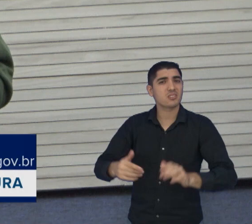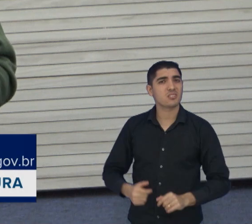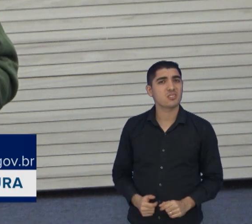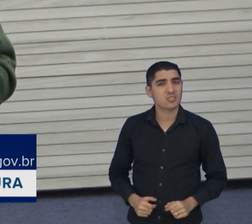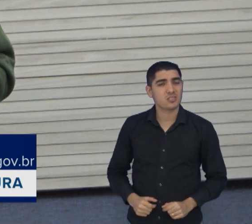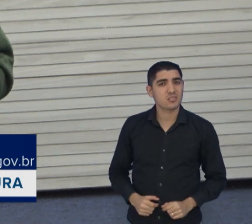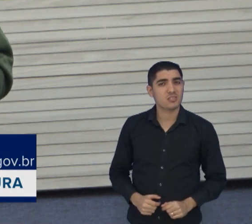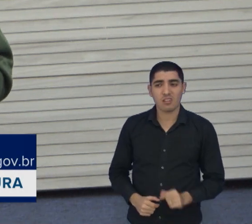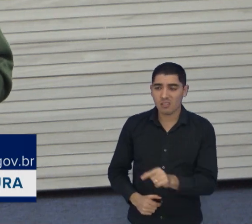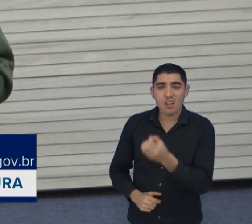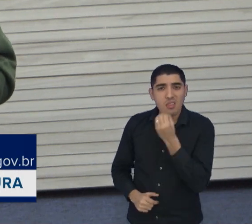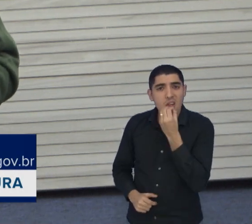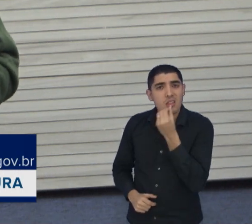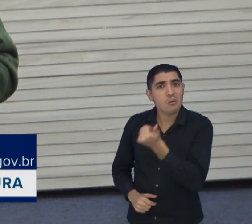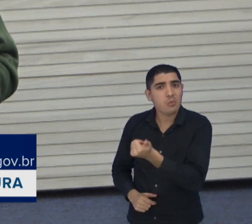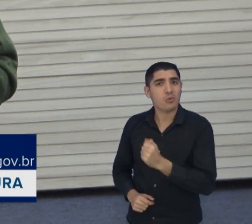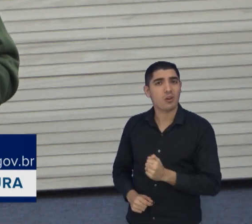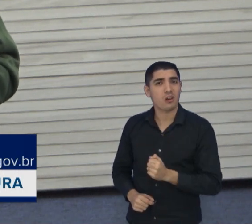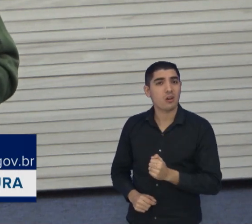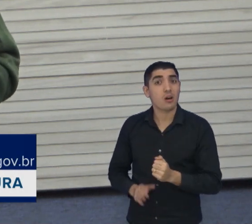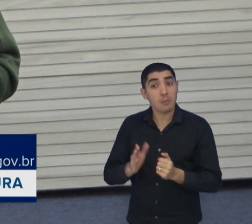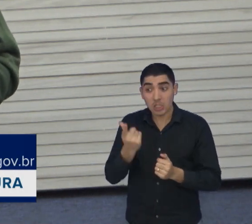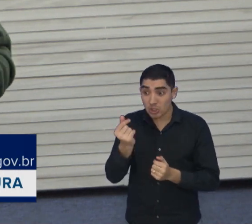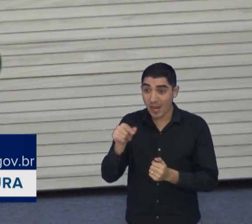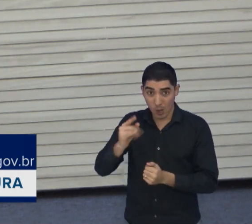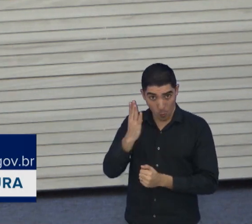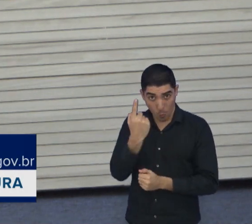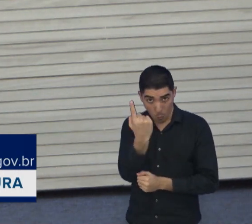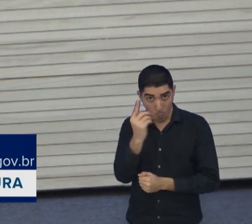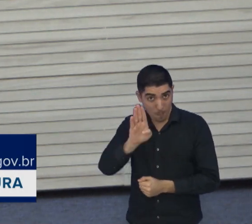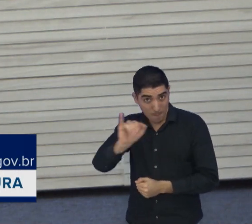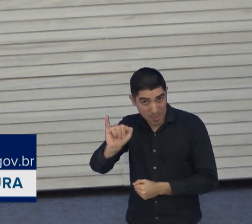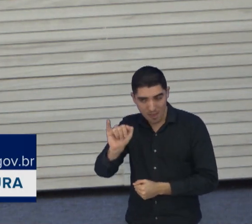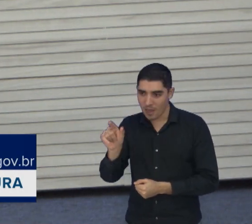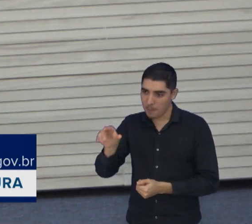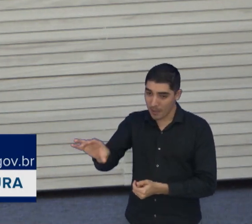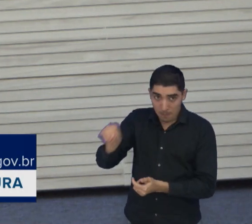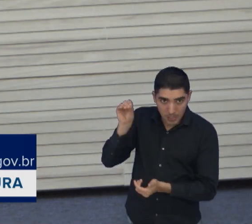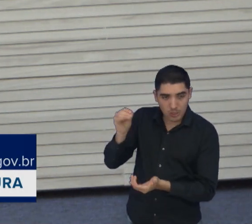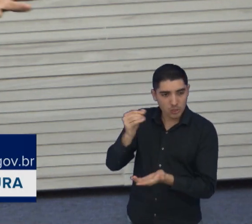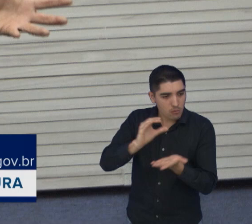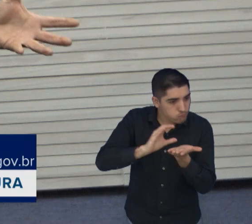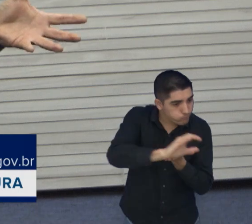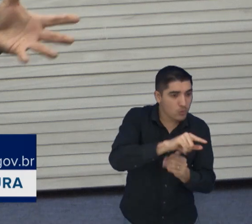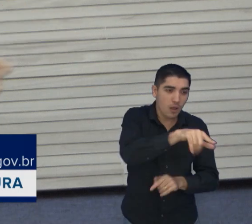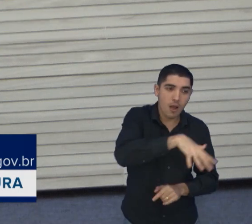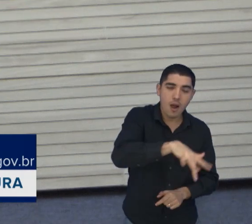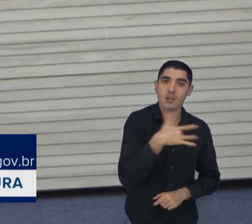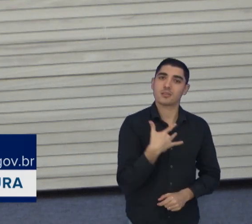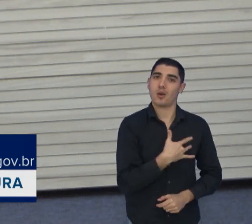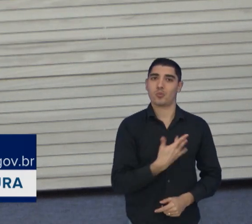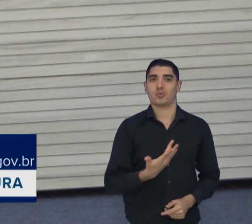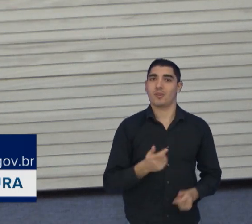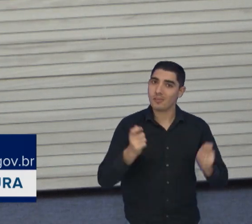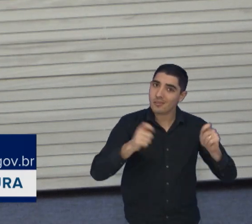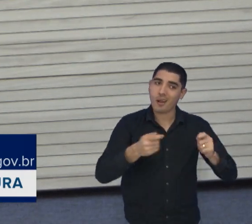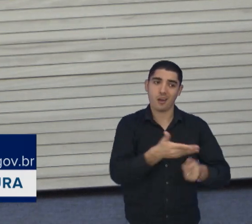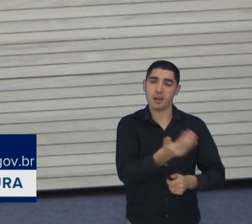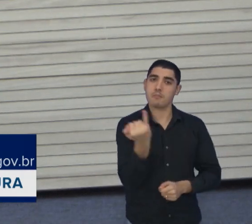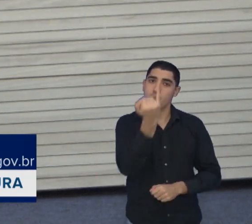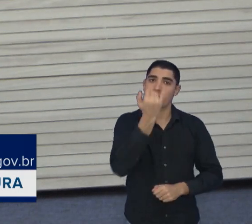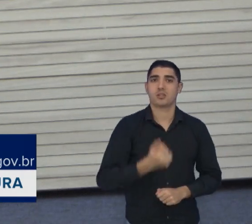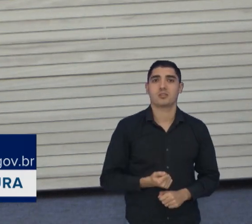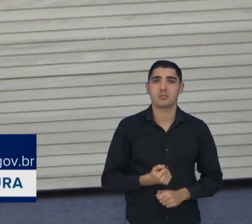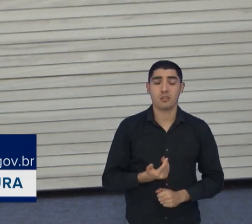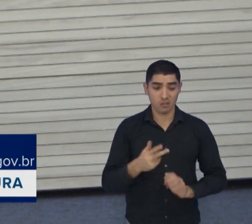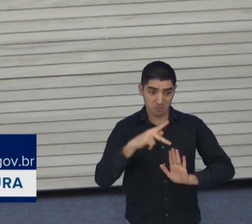em vez de aplicar na saúde. Isso é lamentável. Agora, fica aqui aos senhores vereadores que votaram contra o